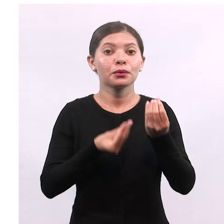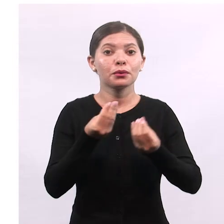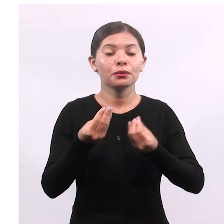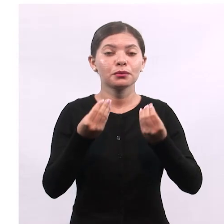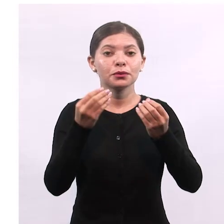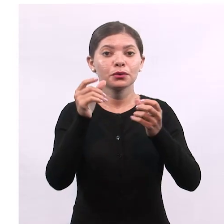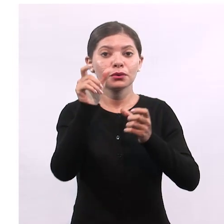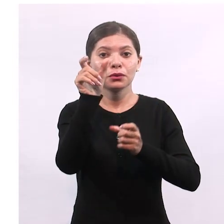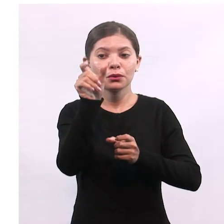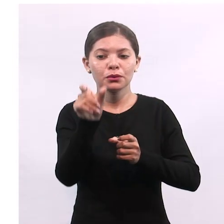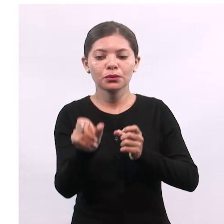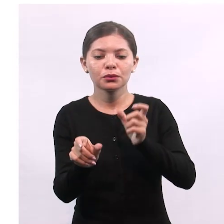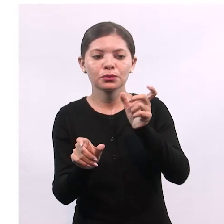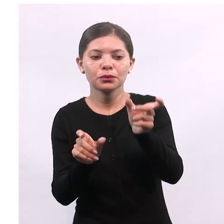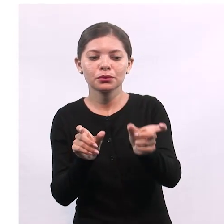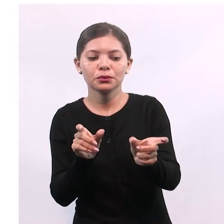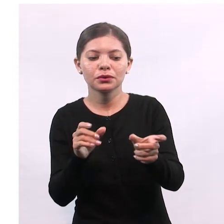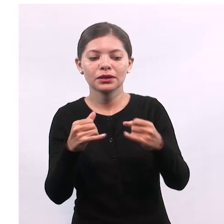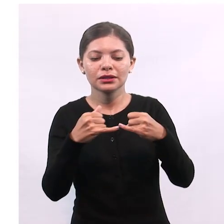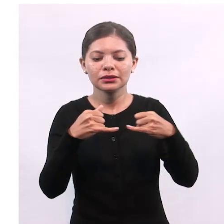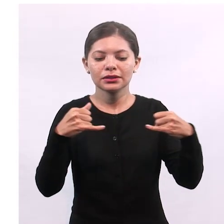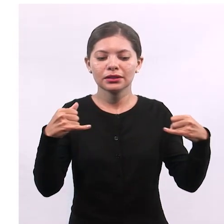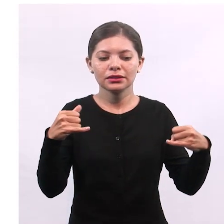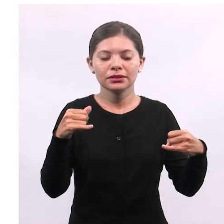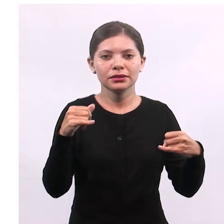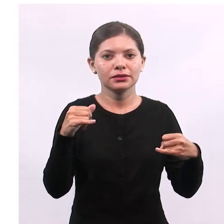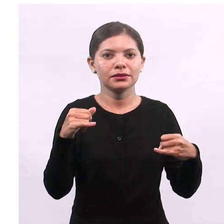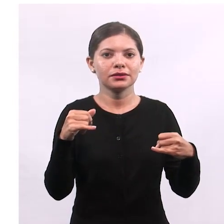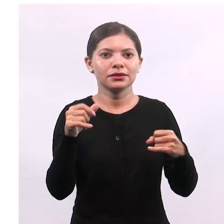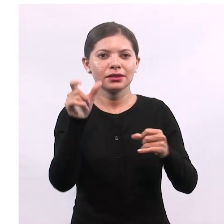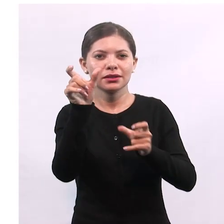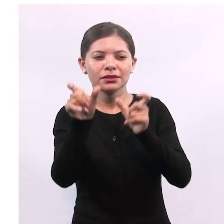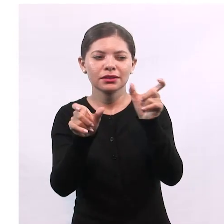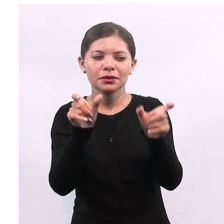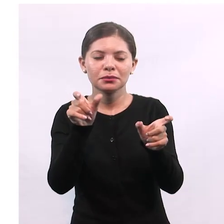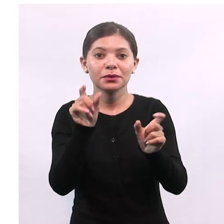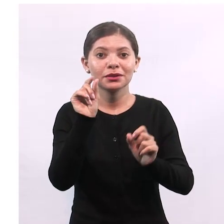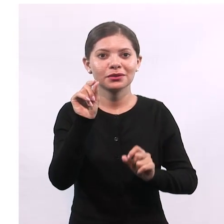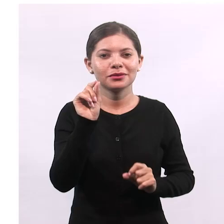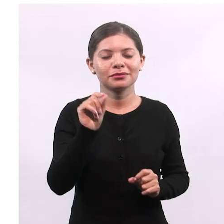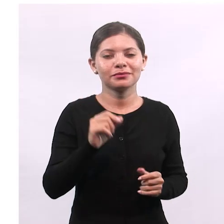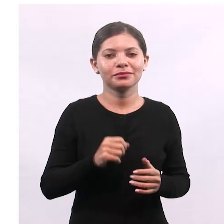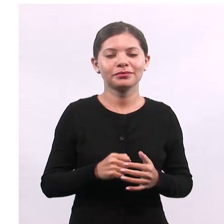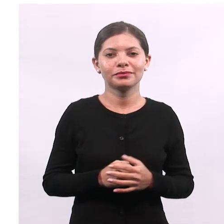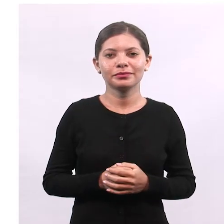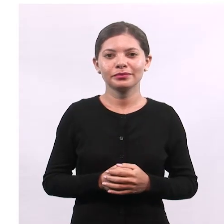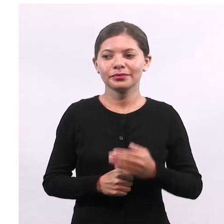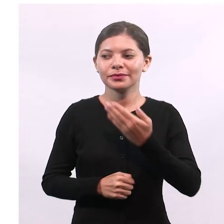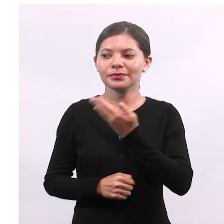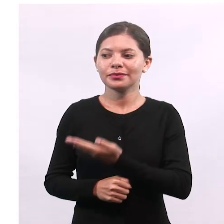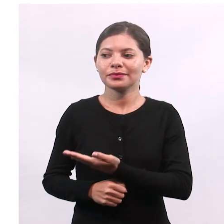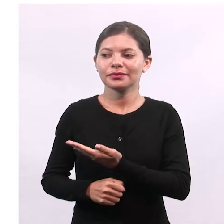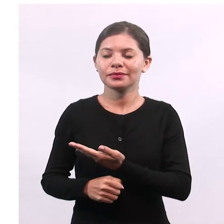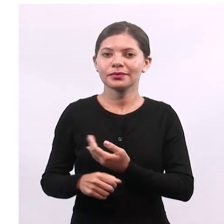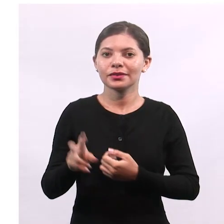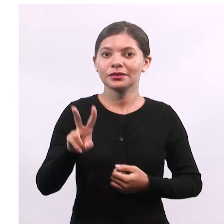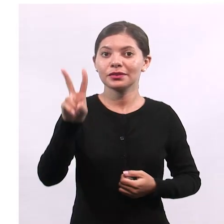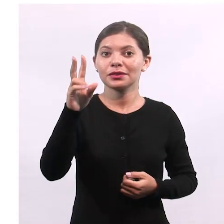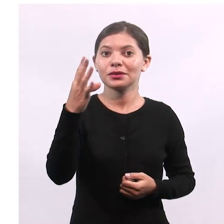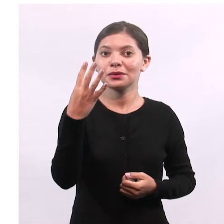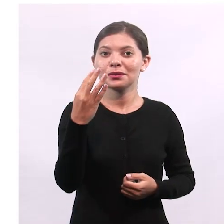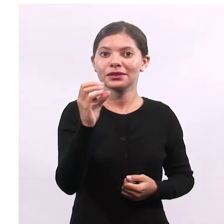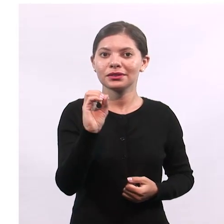elemento dessa colunas e linhas cada interseção são as minhas células então nessa célula Eu tenho um valor 40 ele tá na coluna